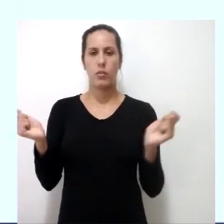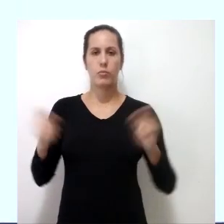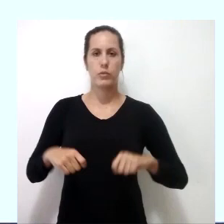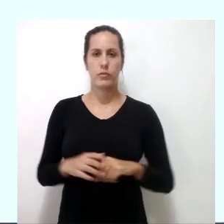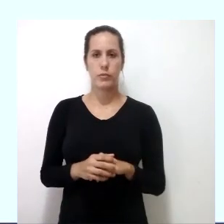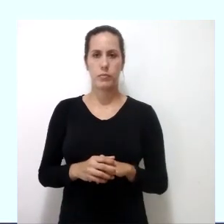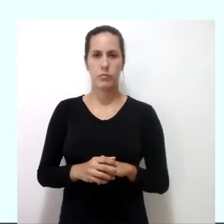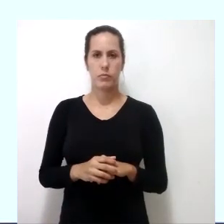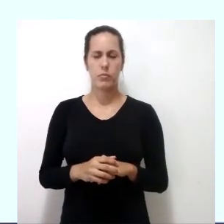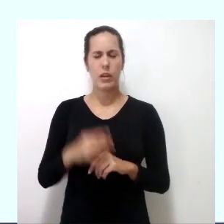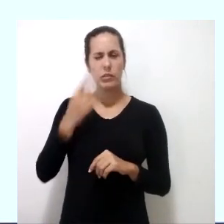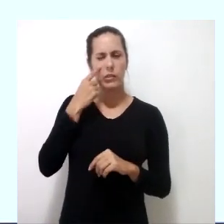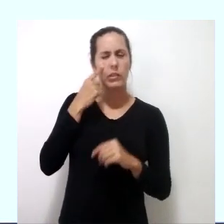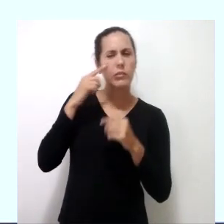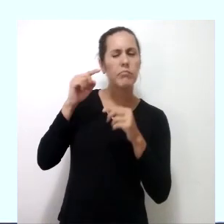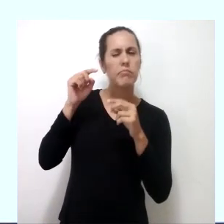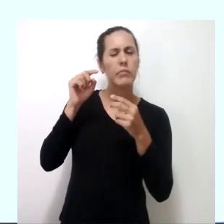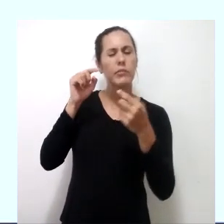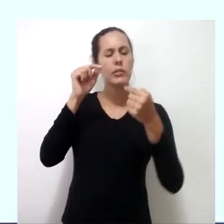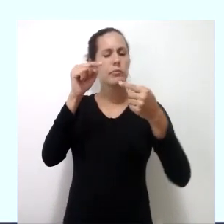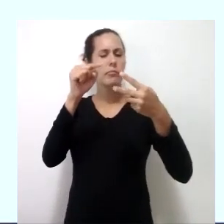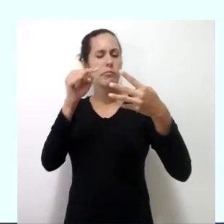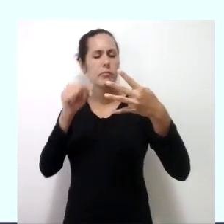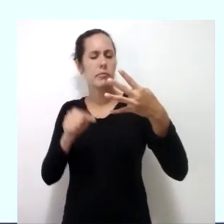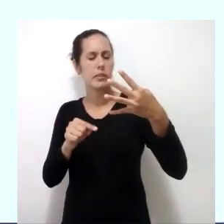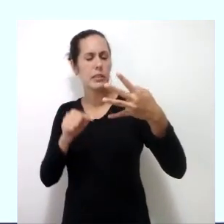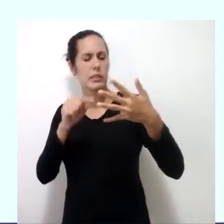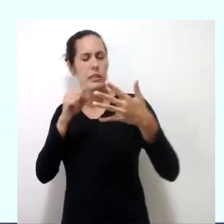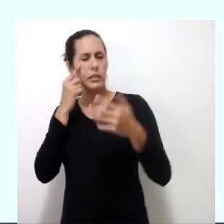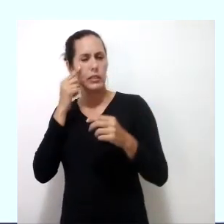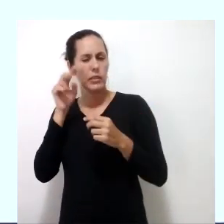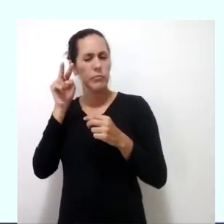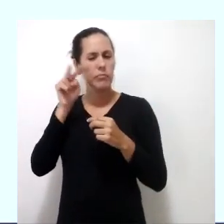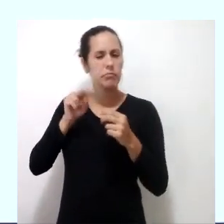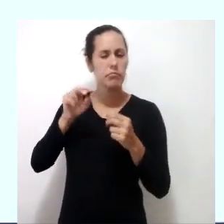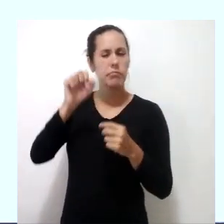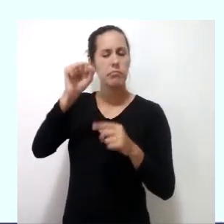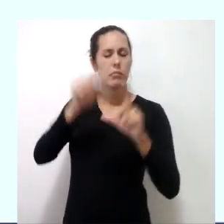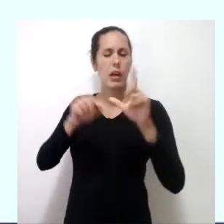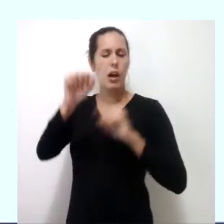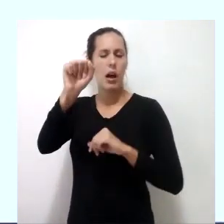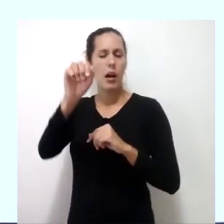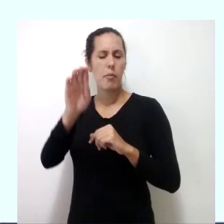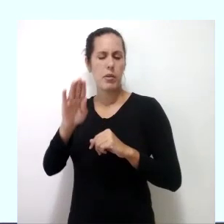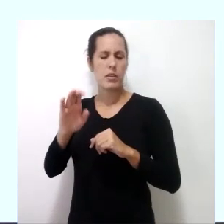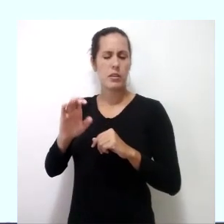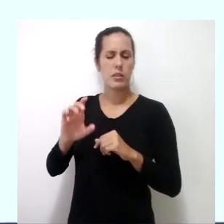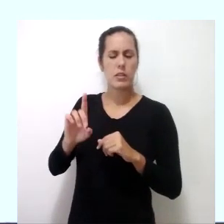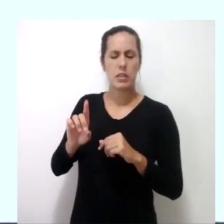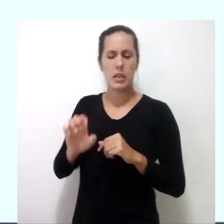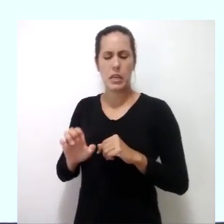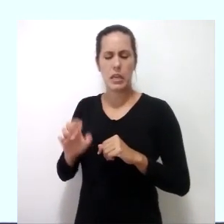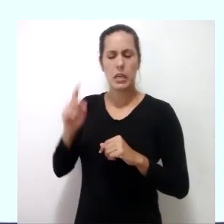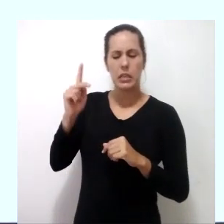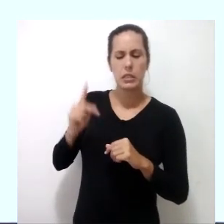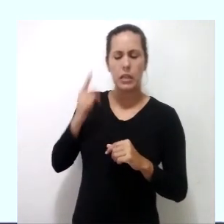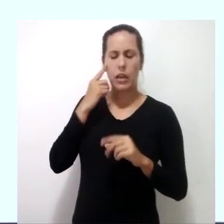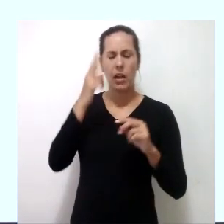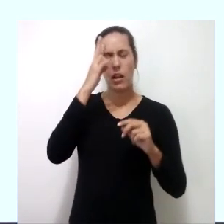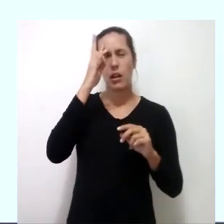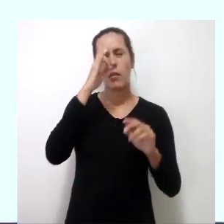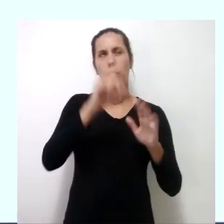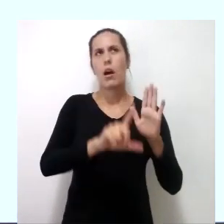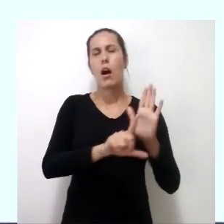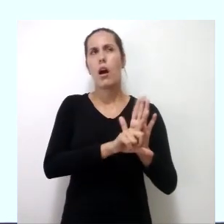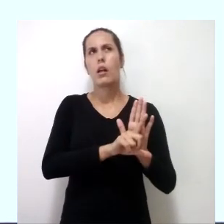você começa a analisar as afirmativas, né, em relação à questão do segundo